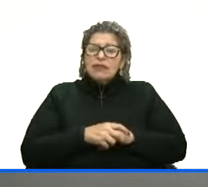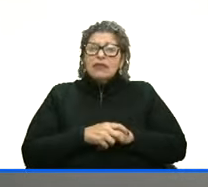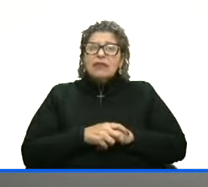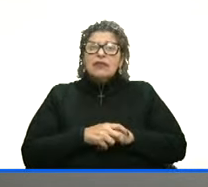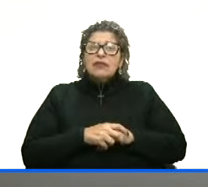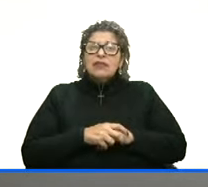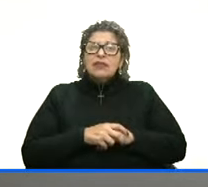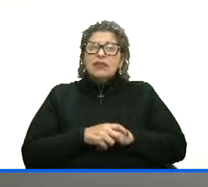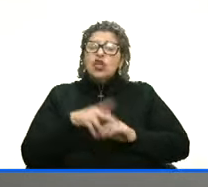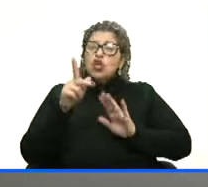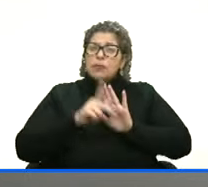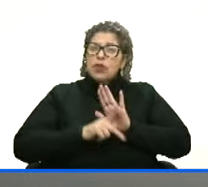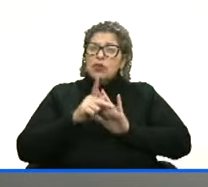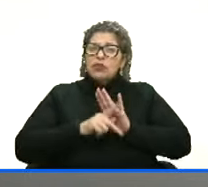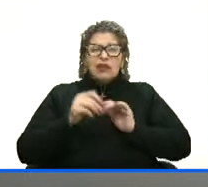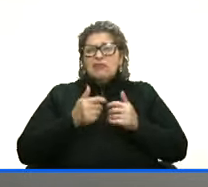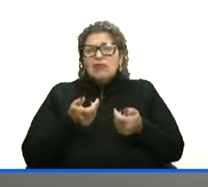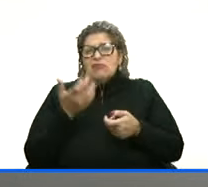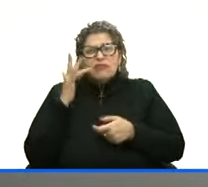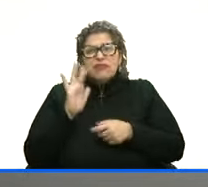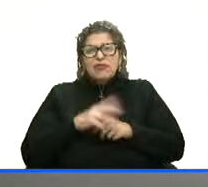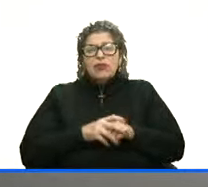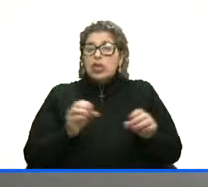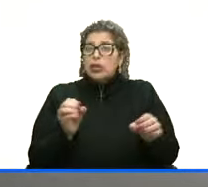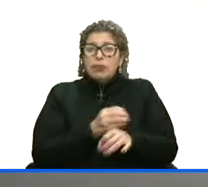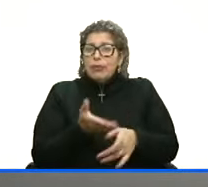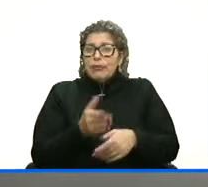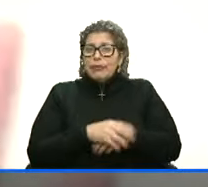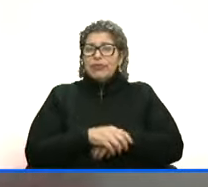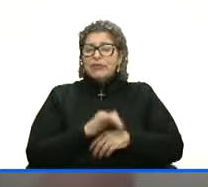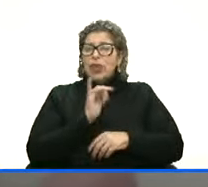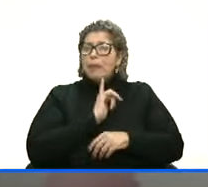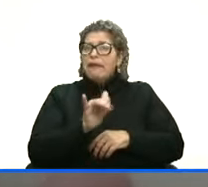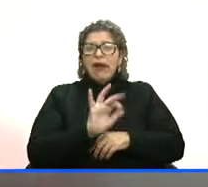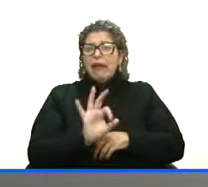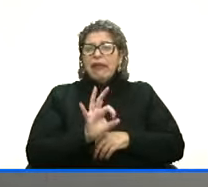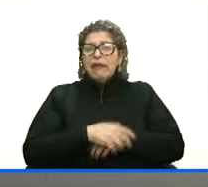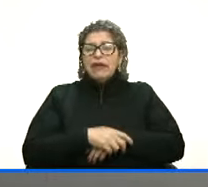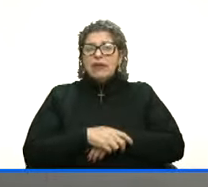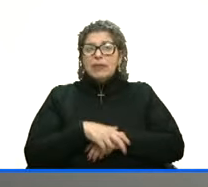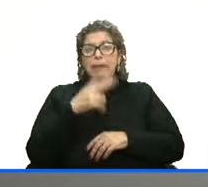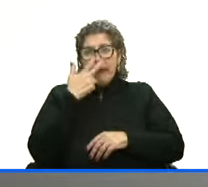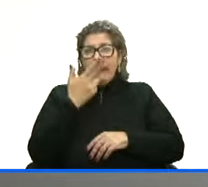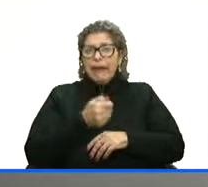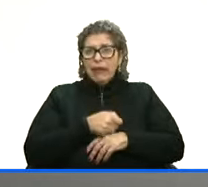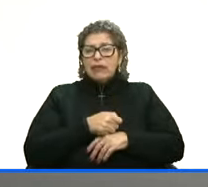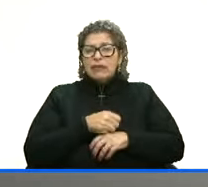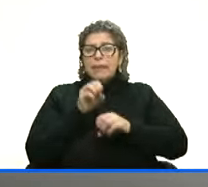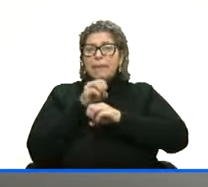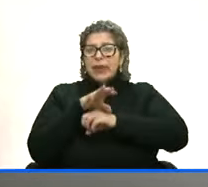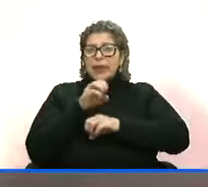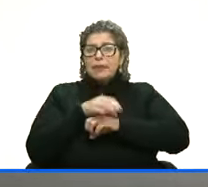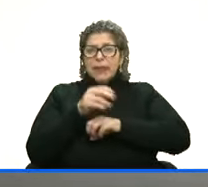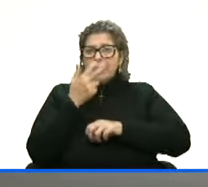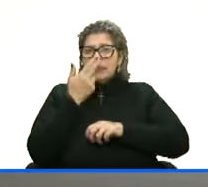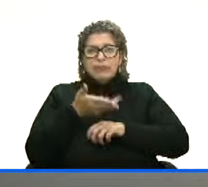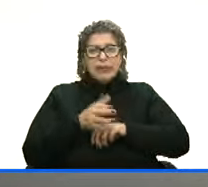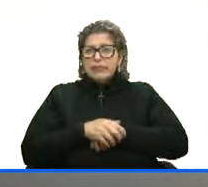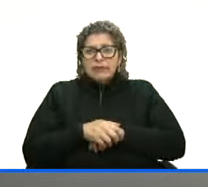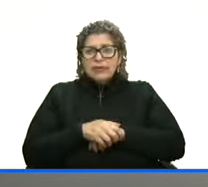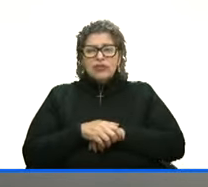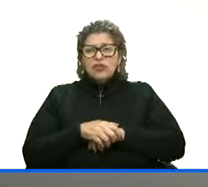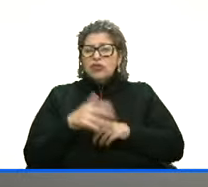trazes é que o projeto, seja lá o que for, está quase pronto para ser anunciado. Aliás, pela imprensa, como é a maioria das coisas